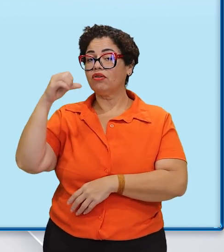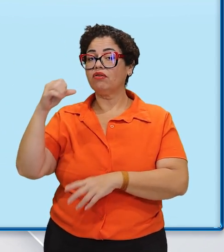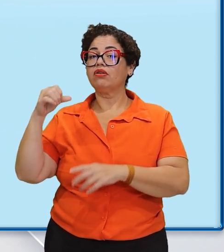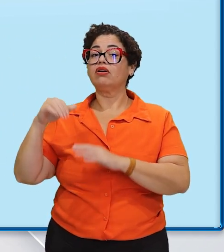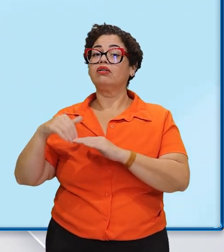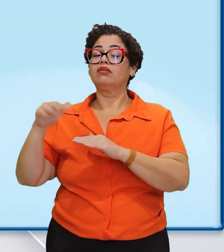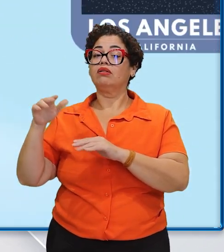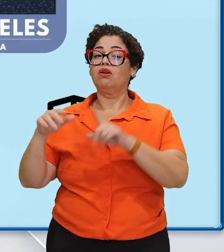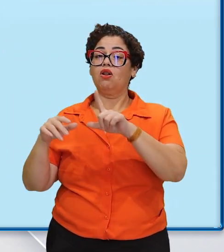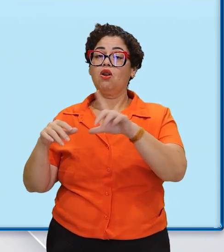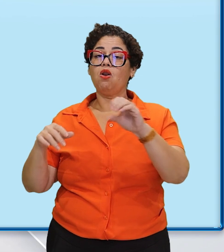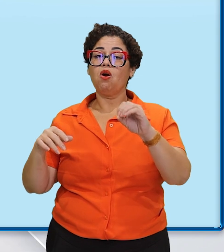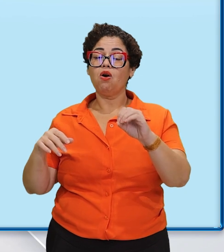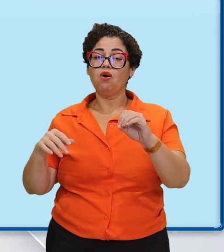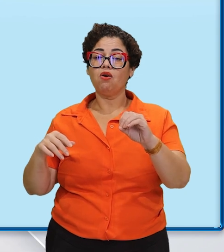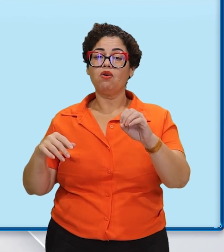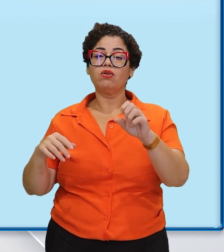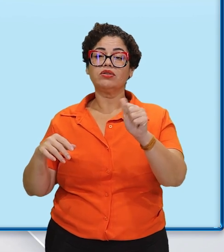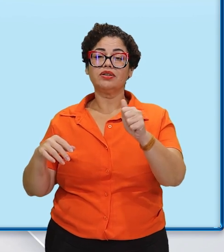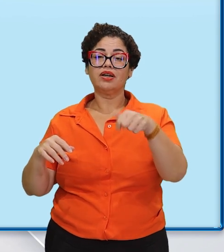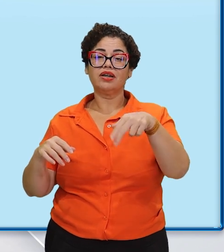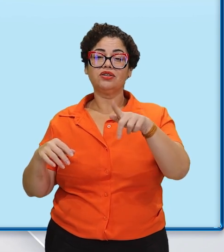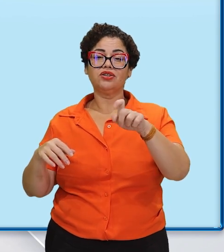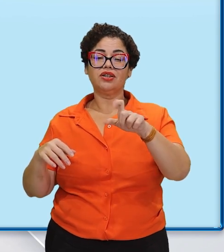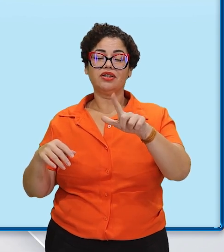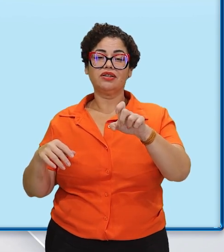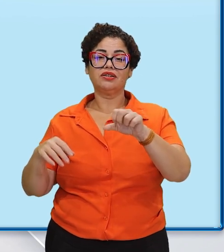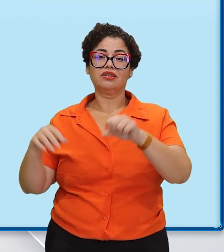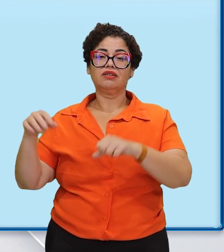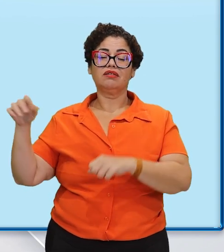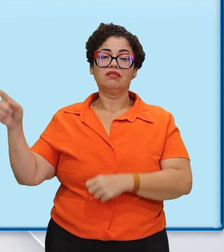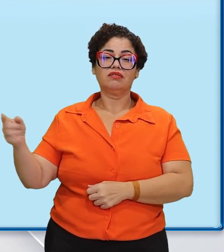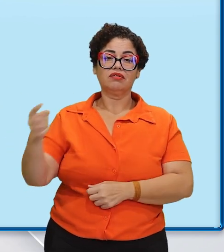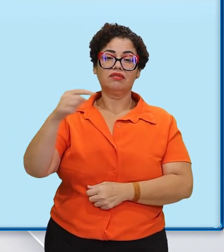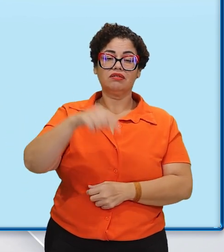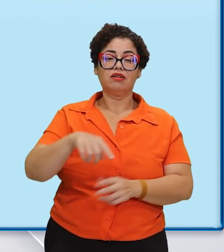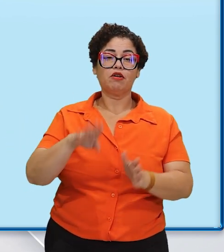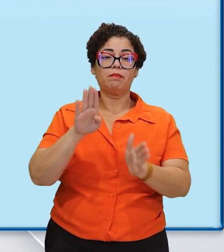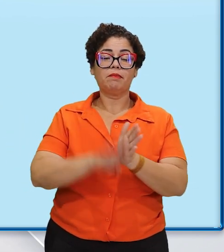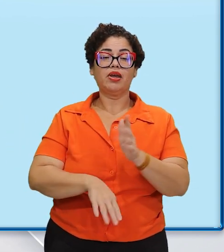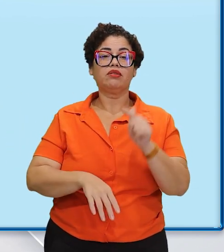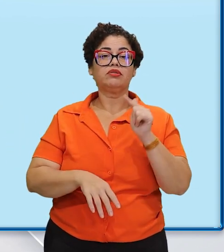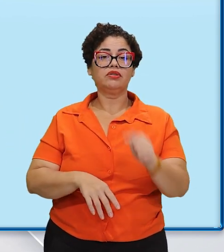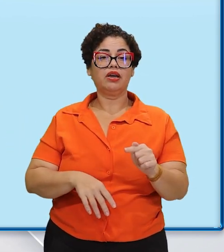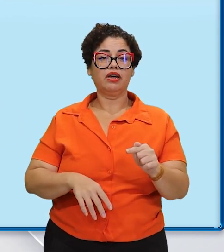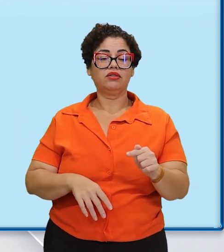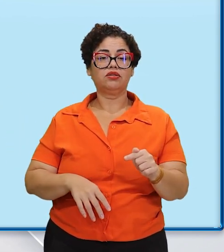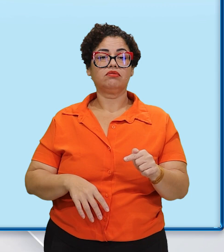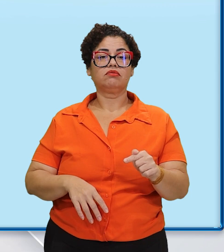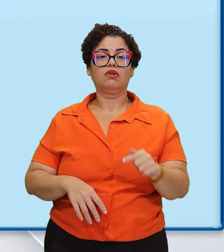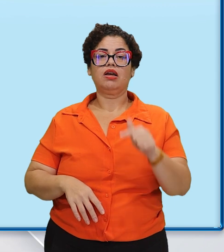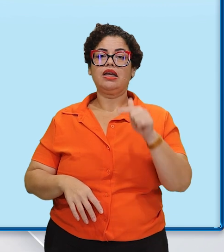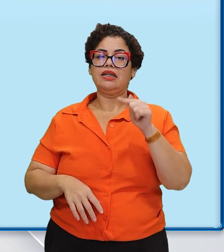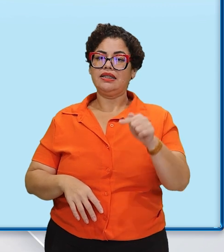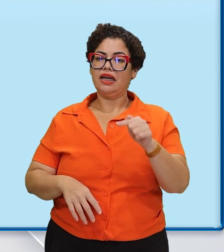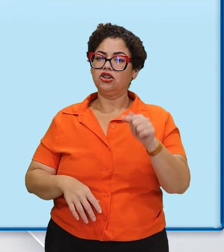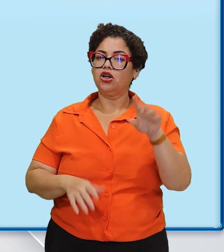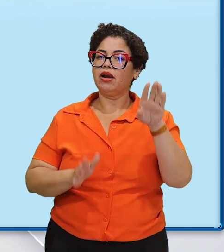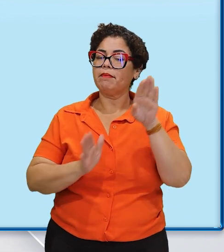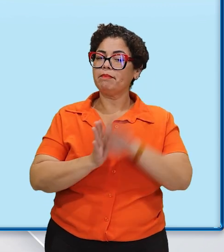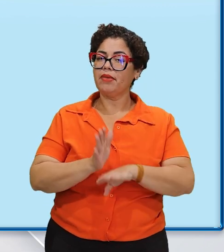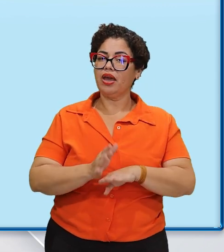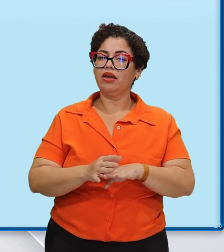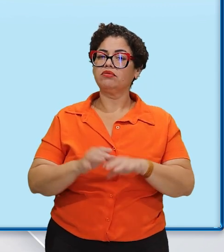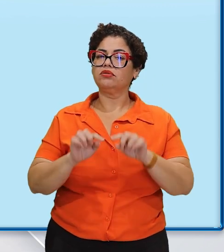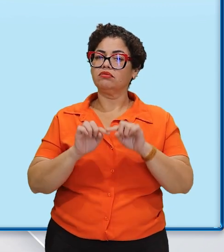Greenwich. Los Angeles, nos Estados Unidos, está no fuso horário GMT-7, ou seja, 7 horas a menos